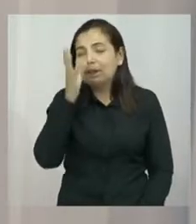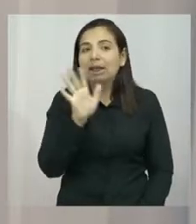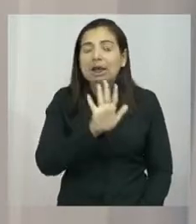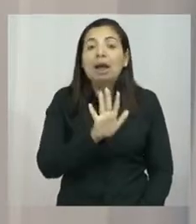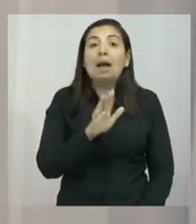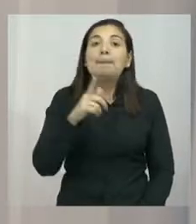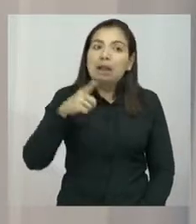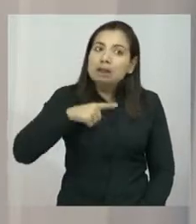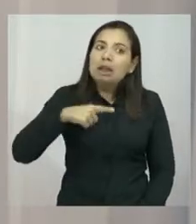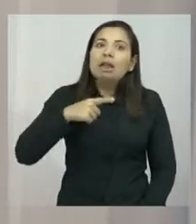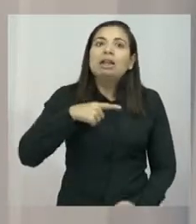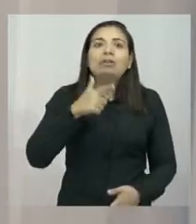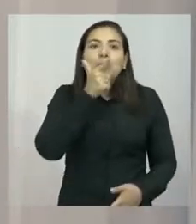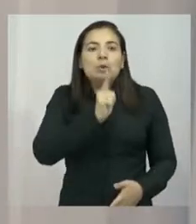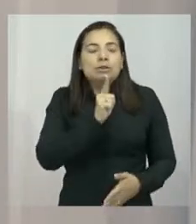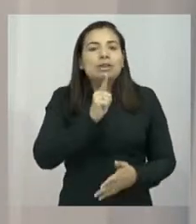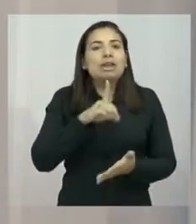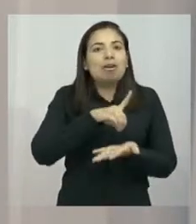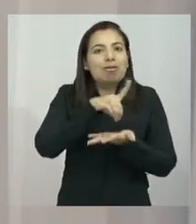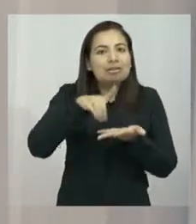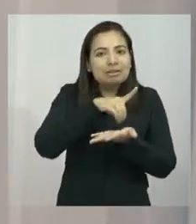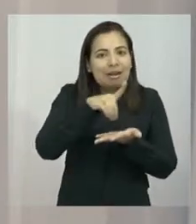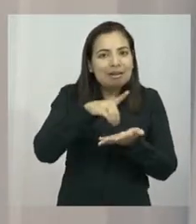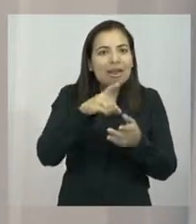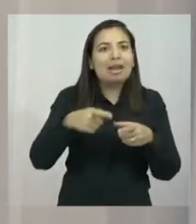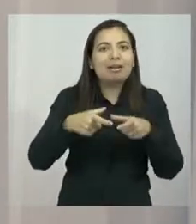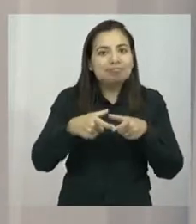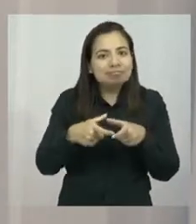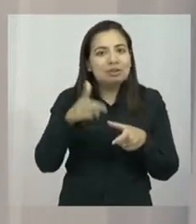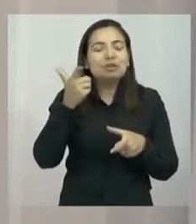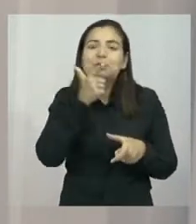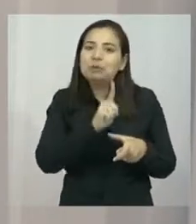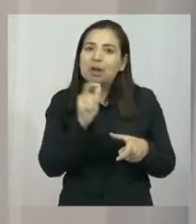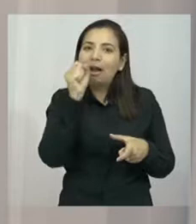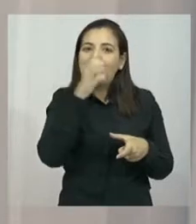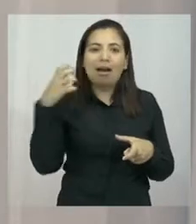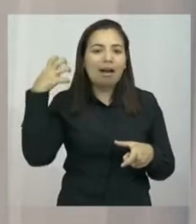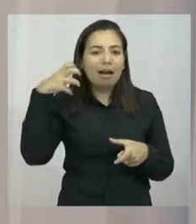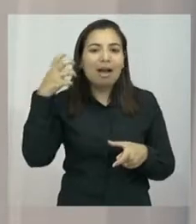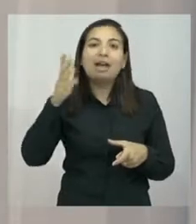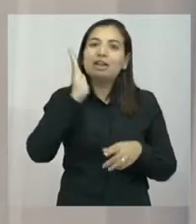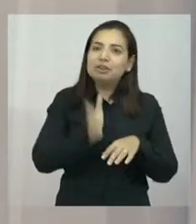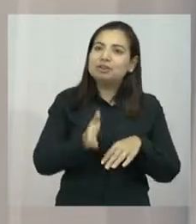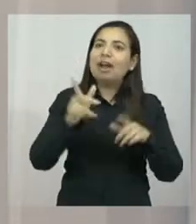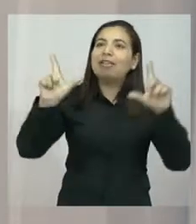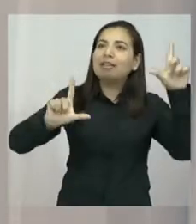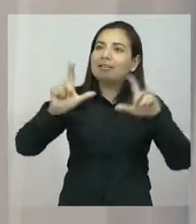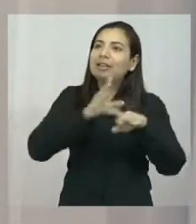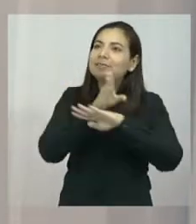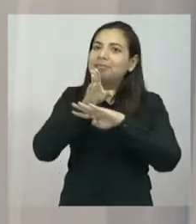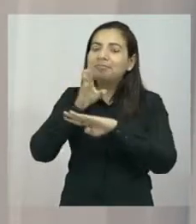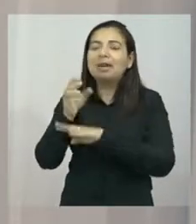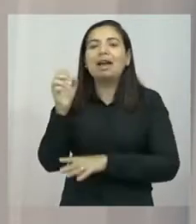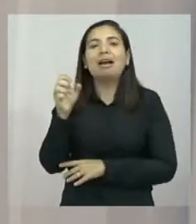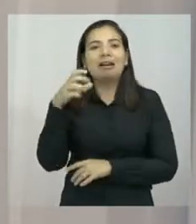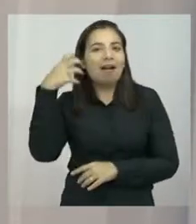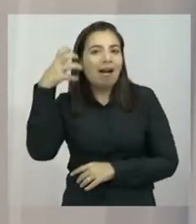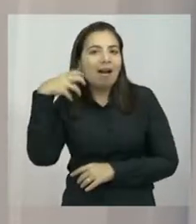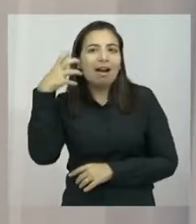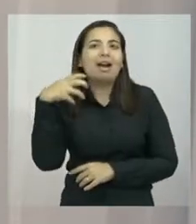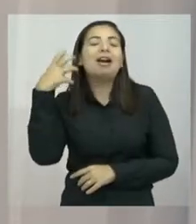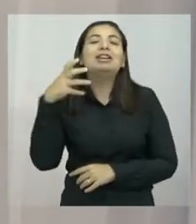um CD, esteve conosco em algumas emissoras apresentando. E o nosso intuito é esse, realmente, de